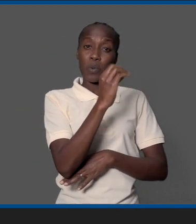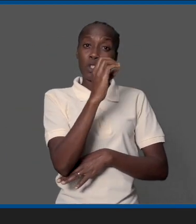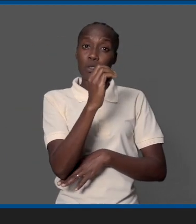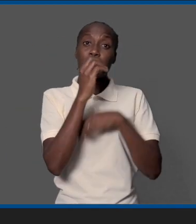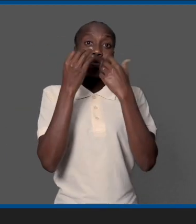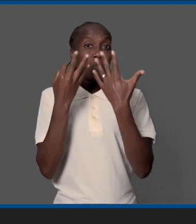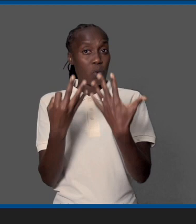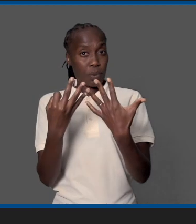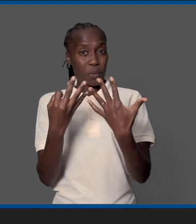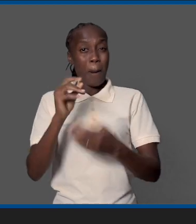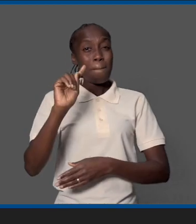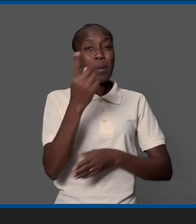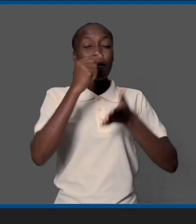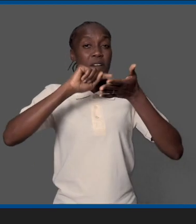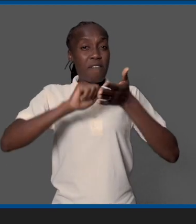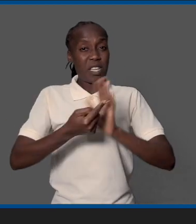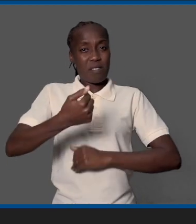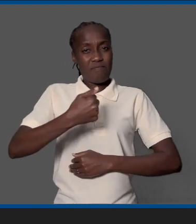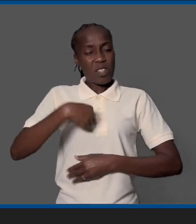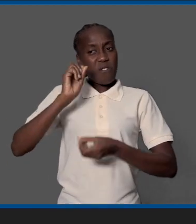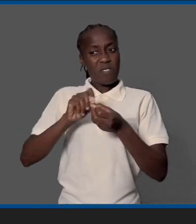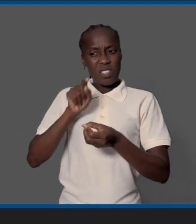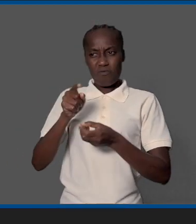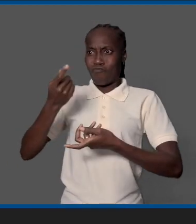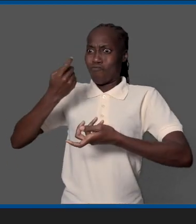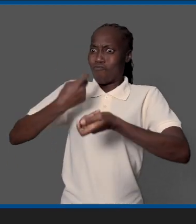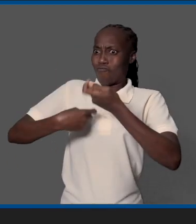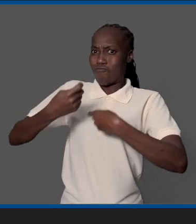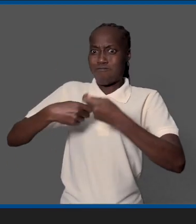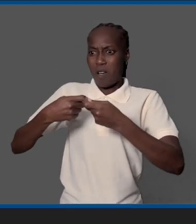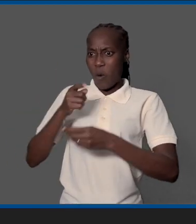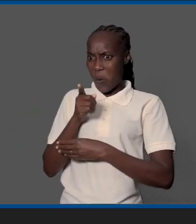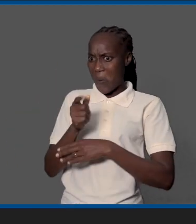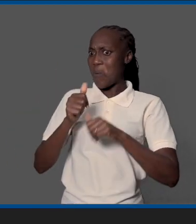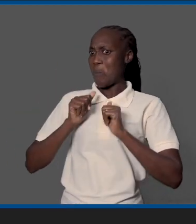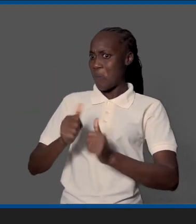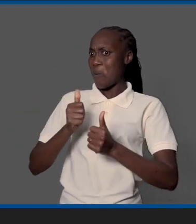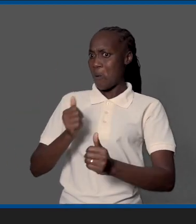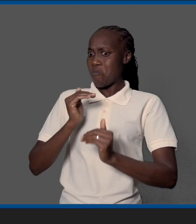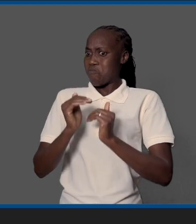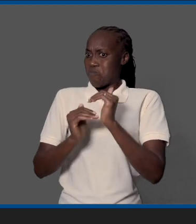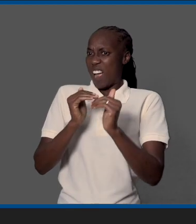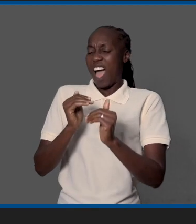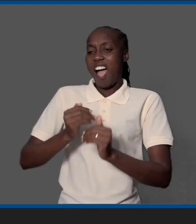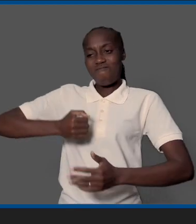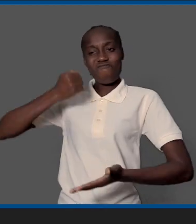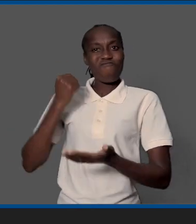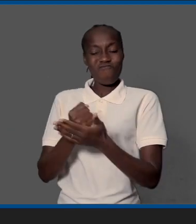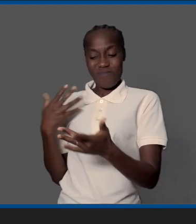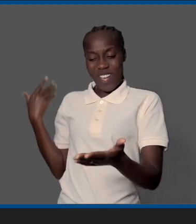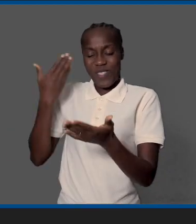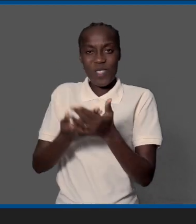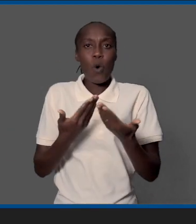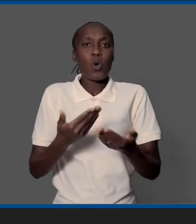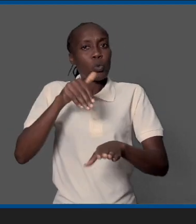Primeira vez que eu fiz, eu vi que era rentável. Daí eu abracei o negócio até hoje. E do